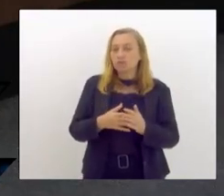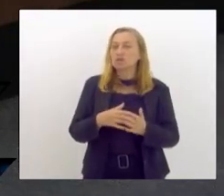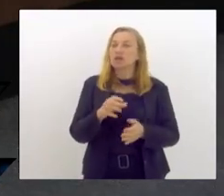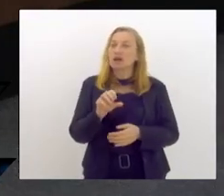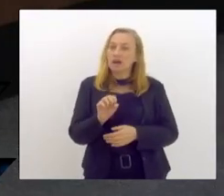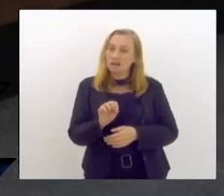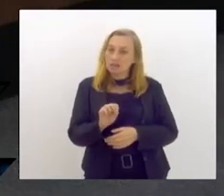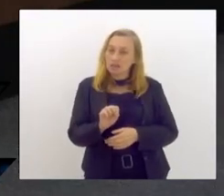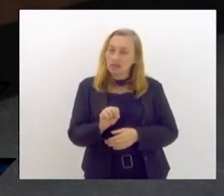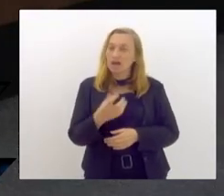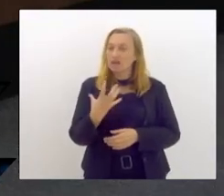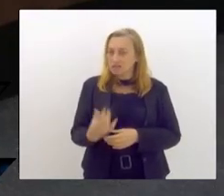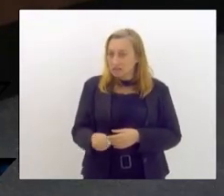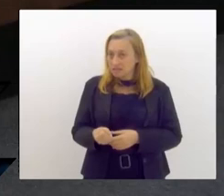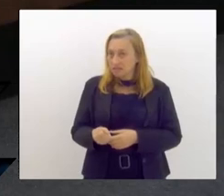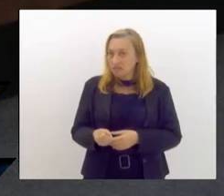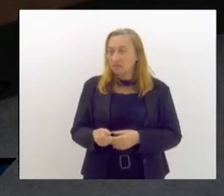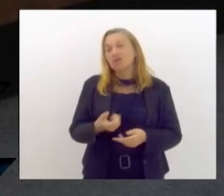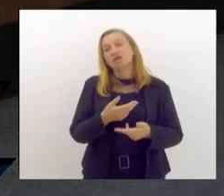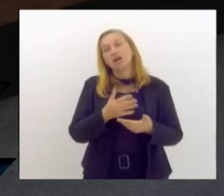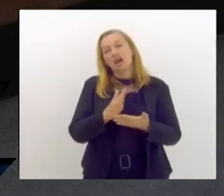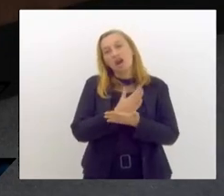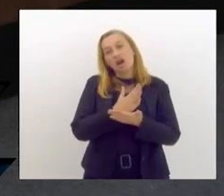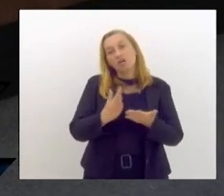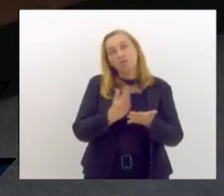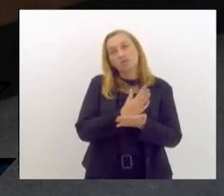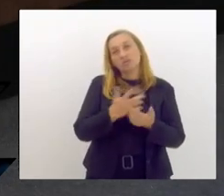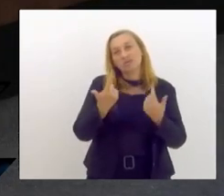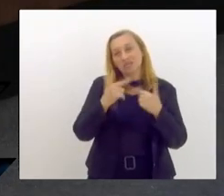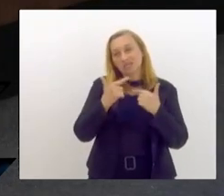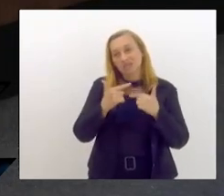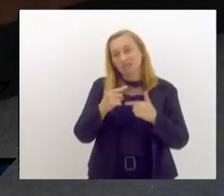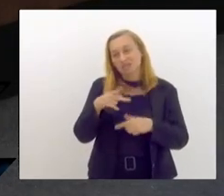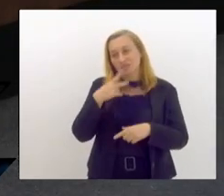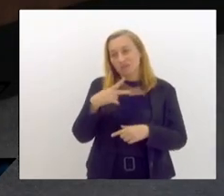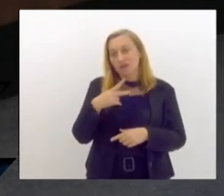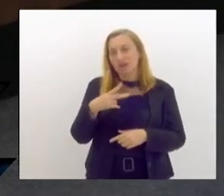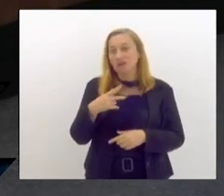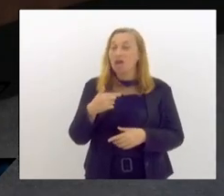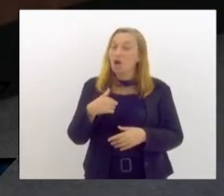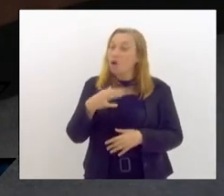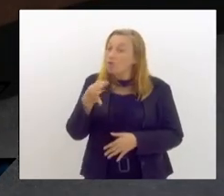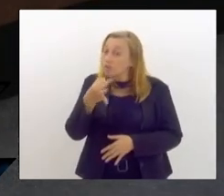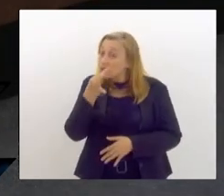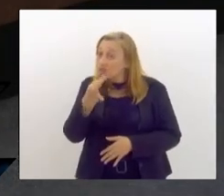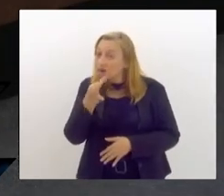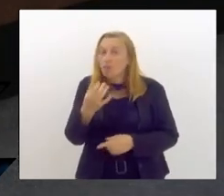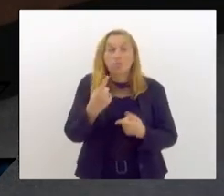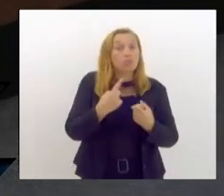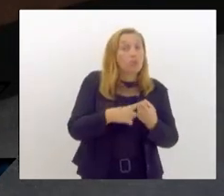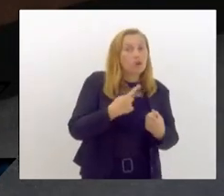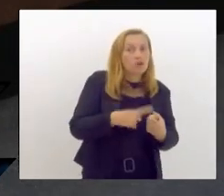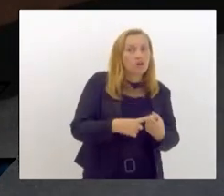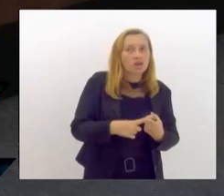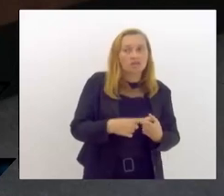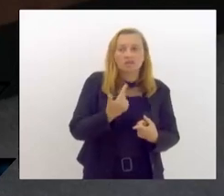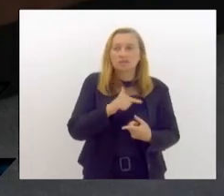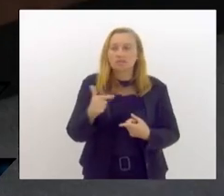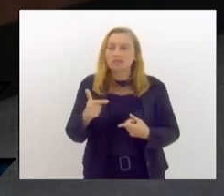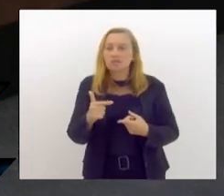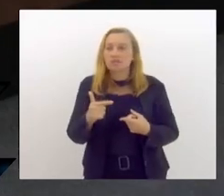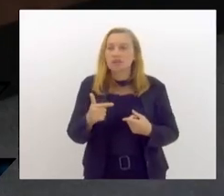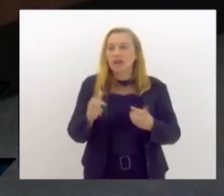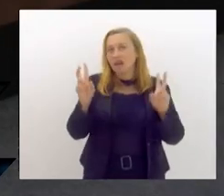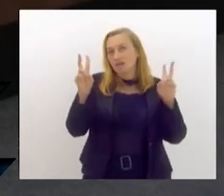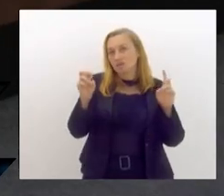a questão. Muitos, às vezes, riem quando eu digo assim, sugiro. Sugiro por quê? Porque não tem questão